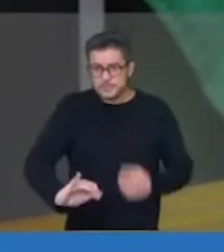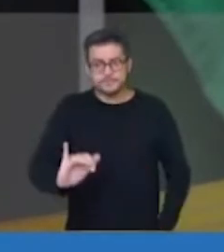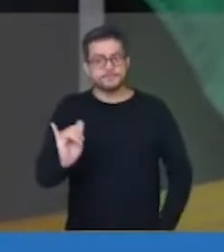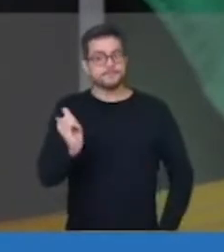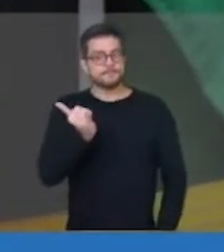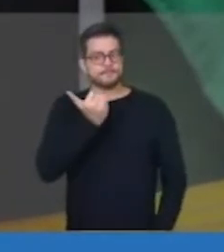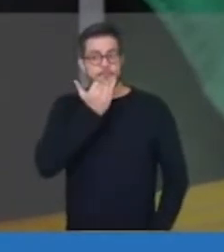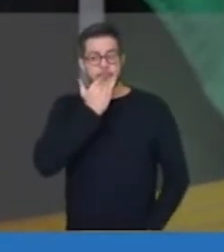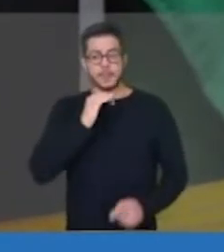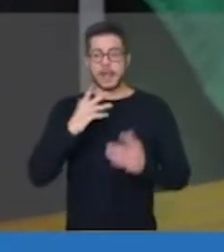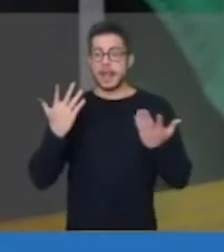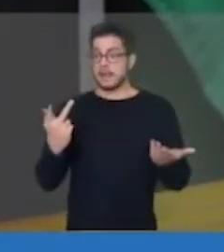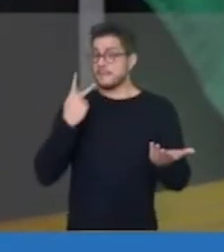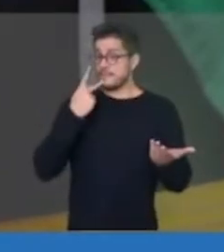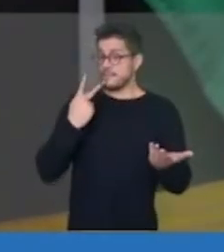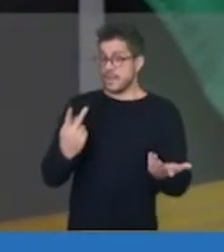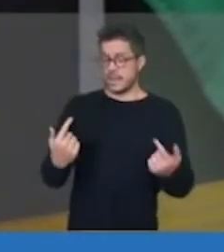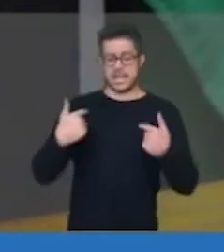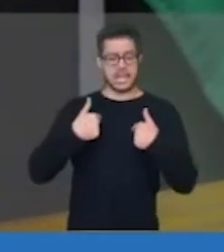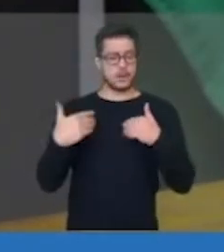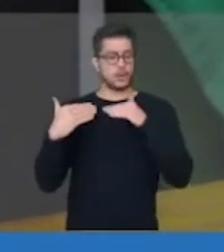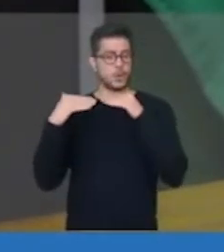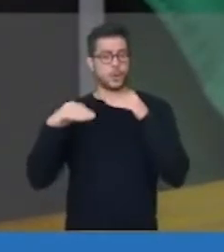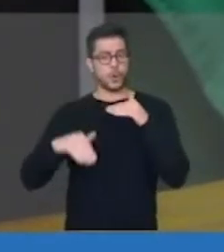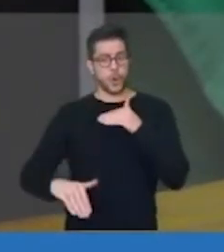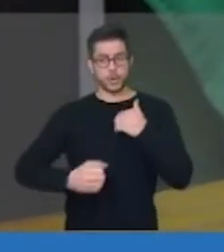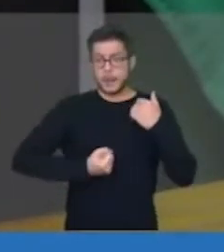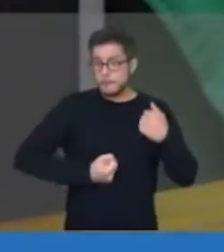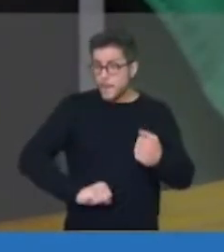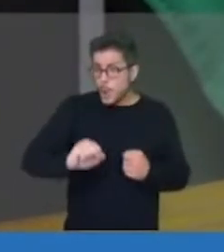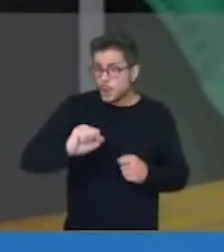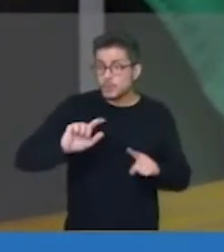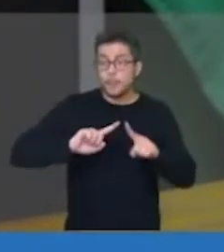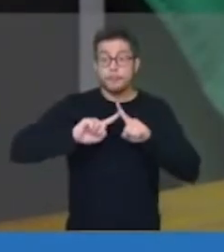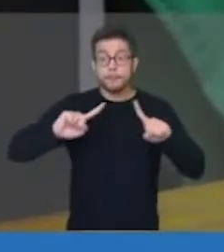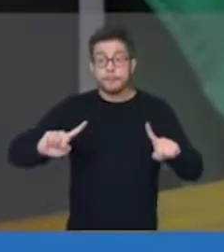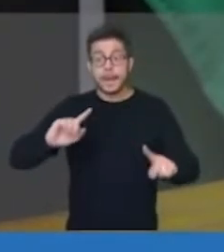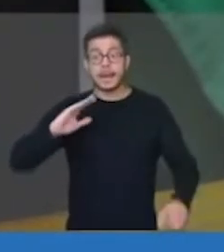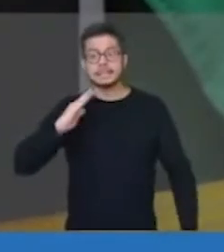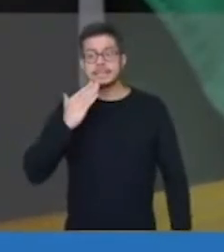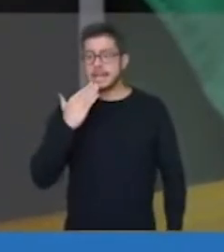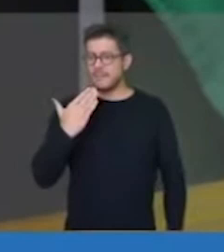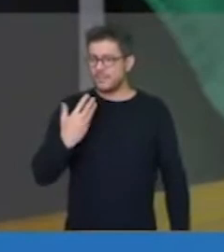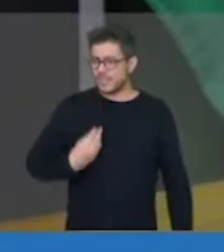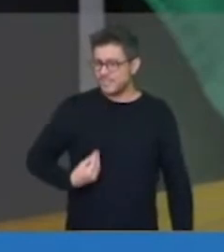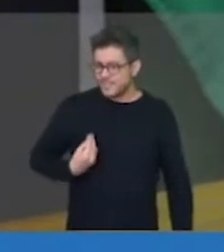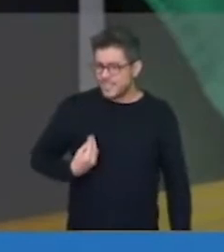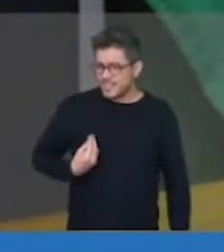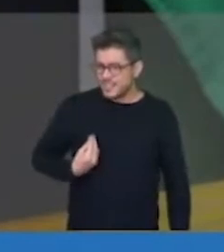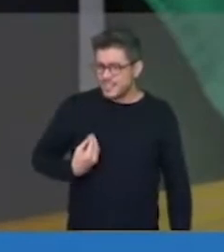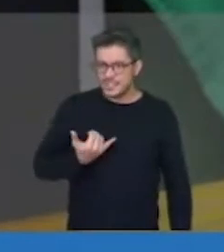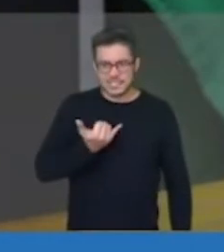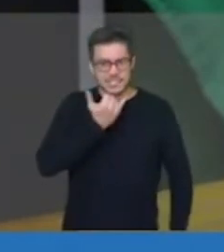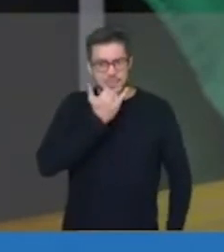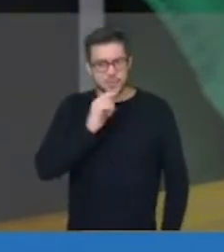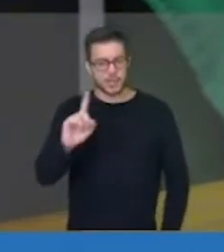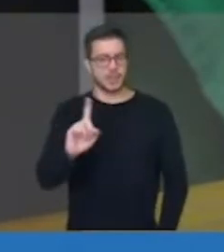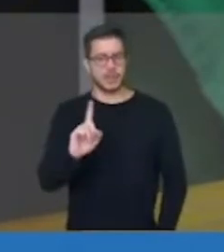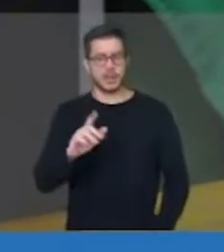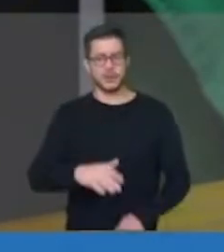contra o aborto, mas na defesa da vida não existe mas. E a quantidade de mentiras,